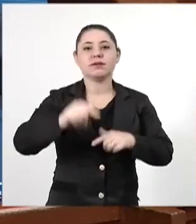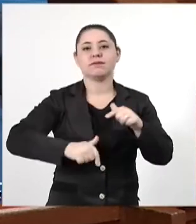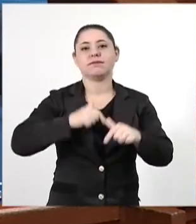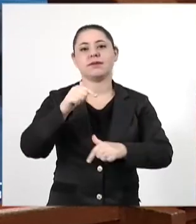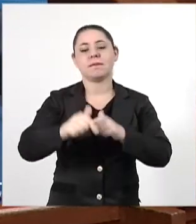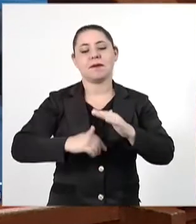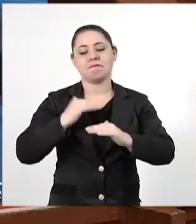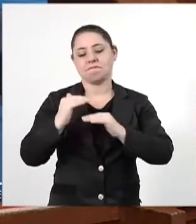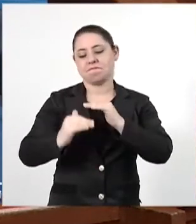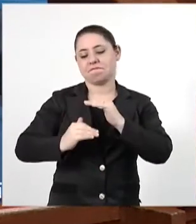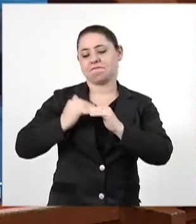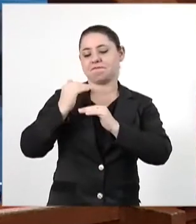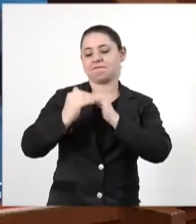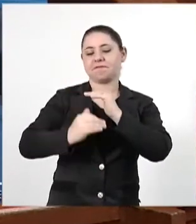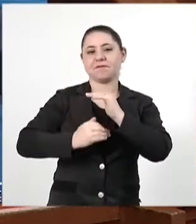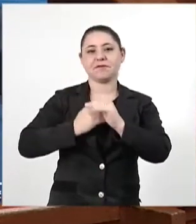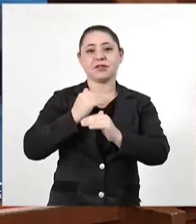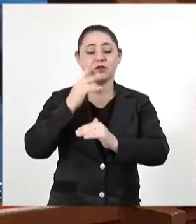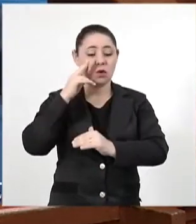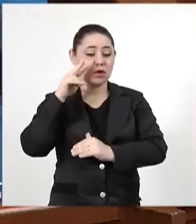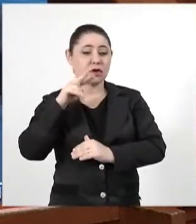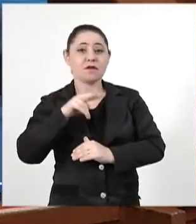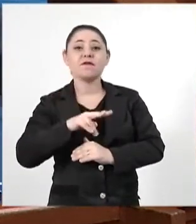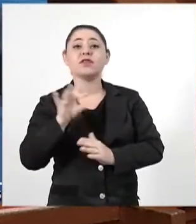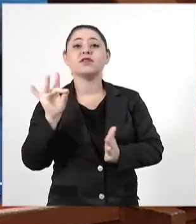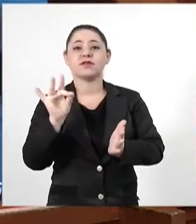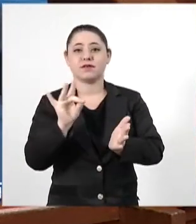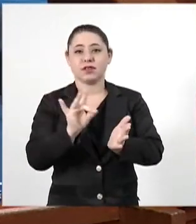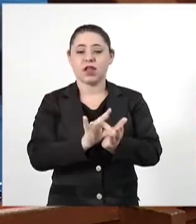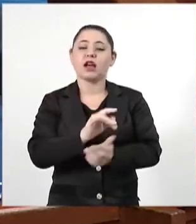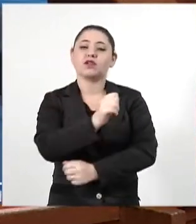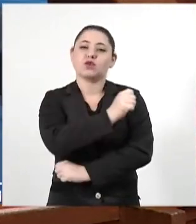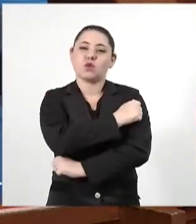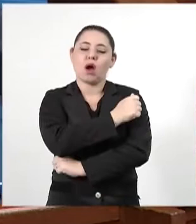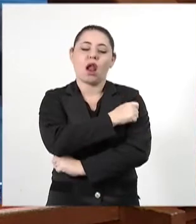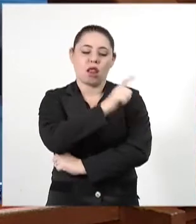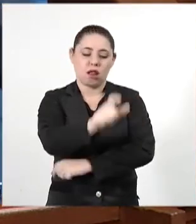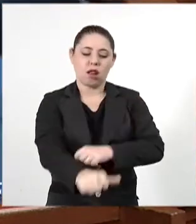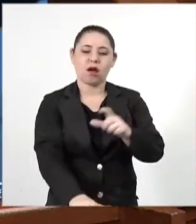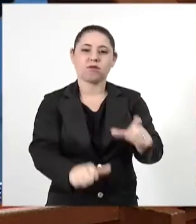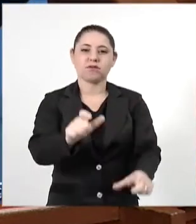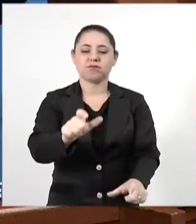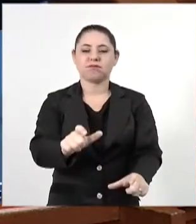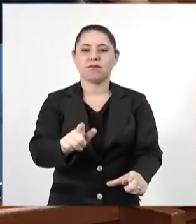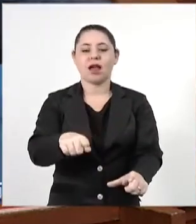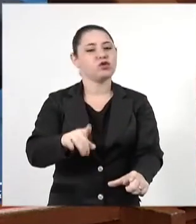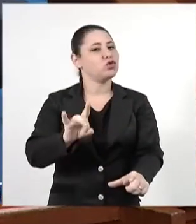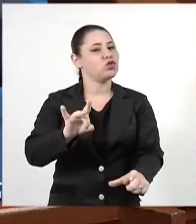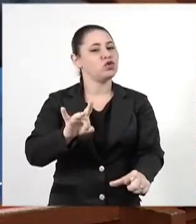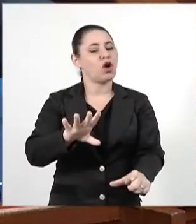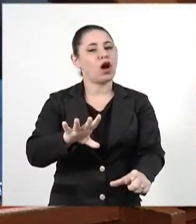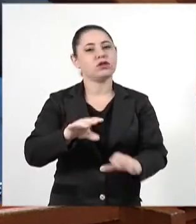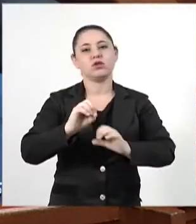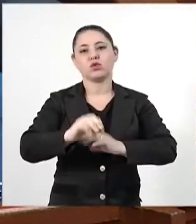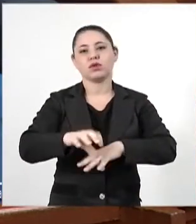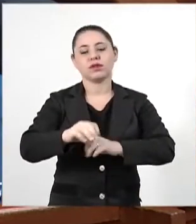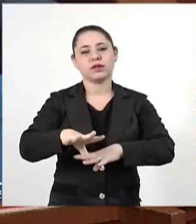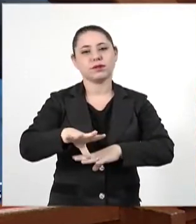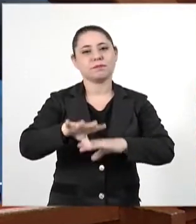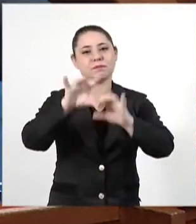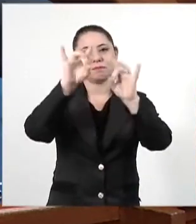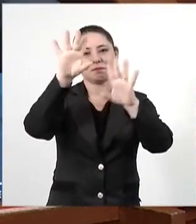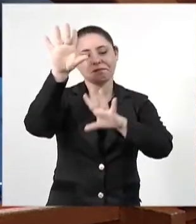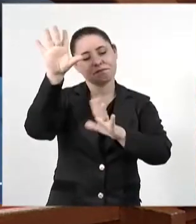aqueles avanços que a gente vê, não é? Naquele aluno ou naquela aluna. É só na educação especial,